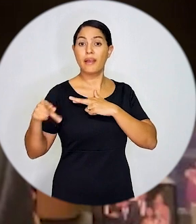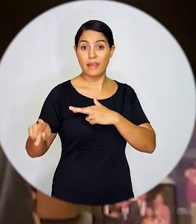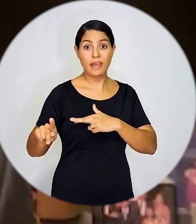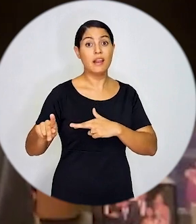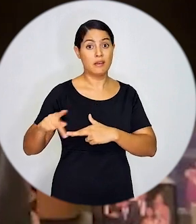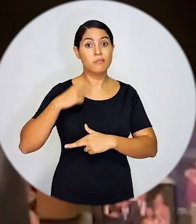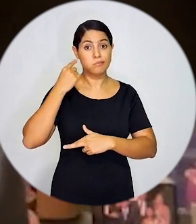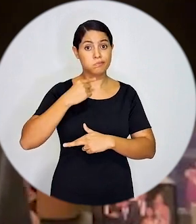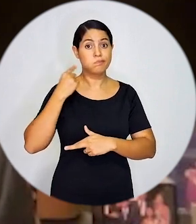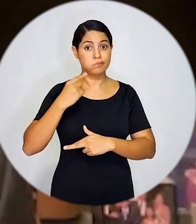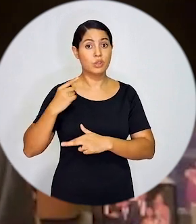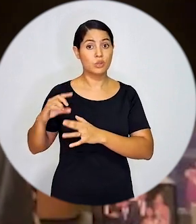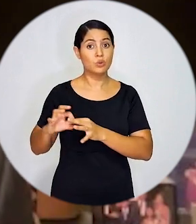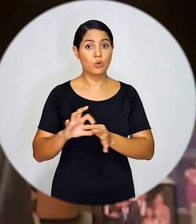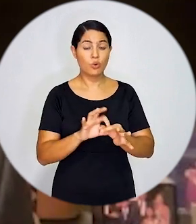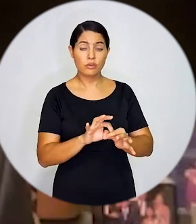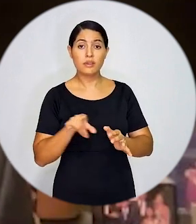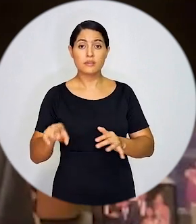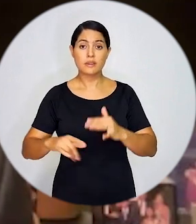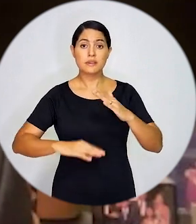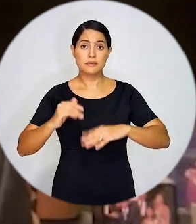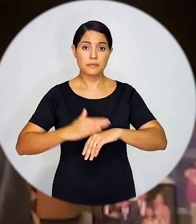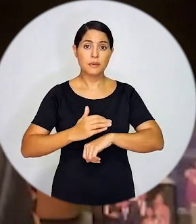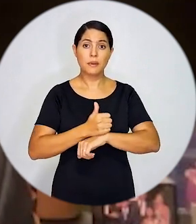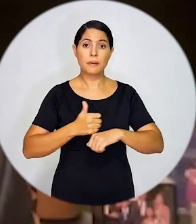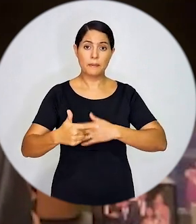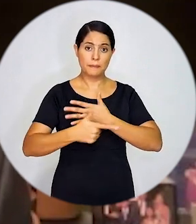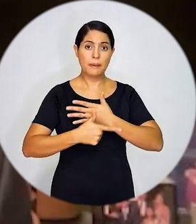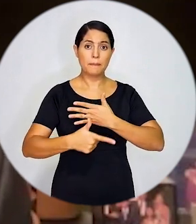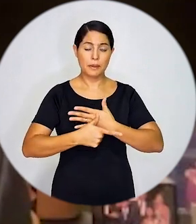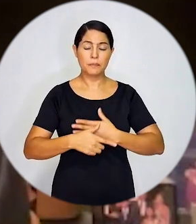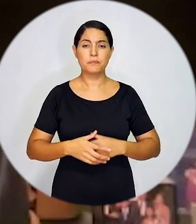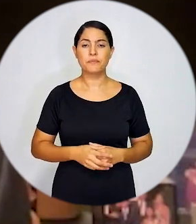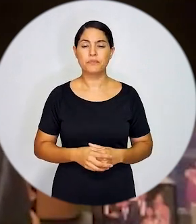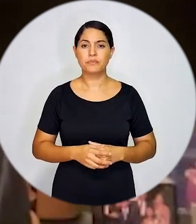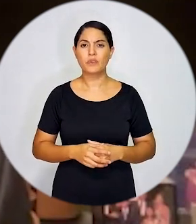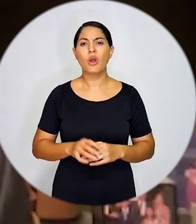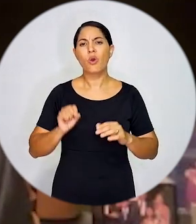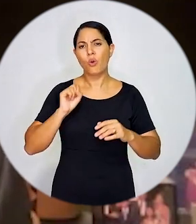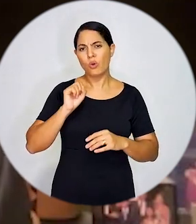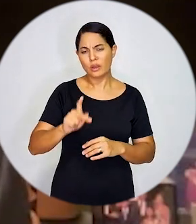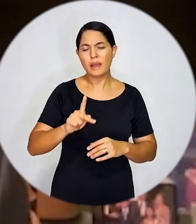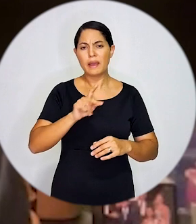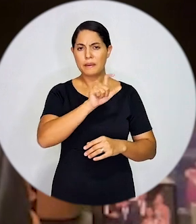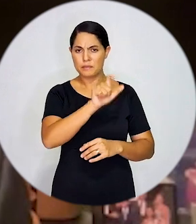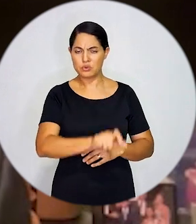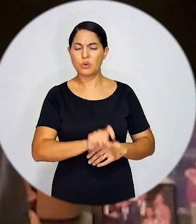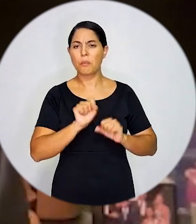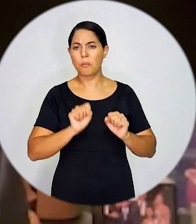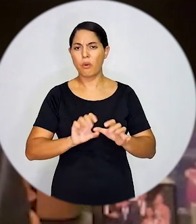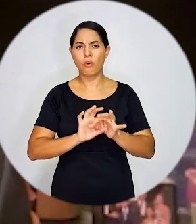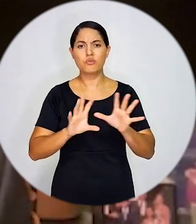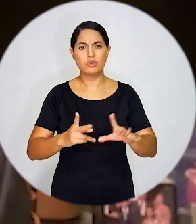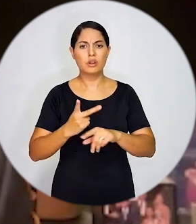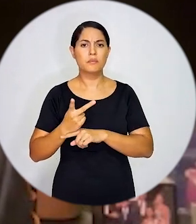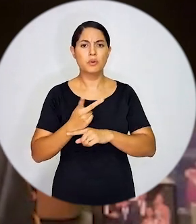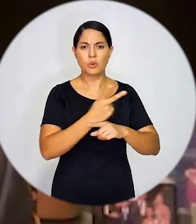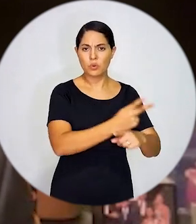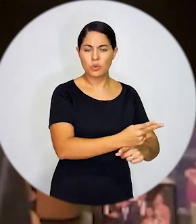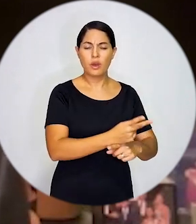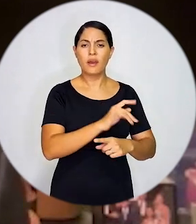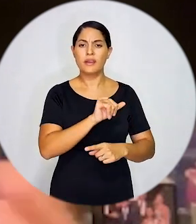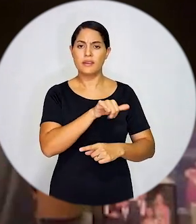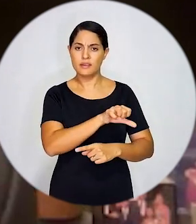advogado. Não há nenhum óbice, não há nenhum impedimento para que uma pessoa procure diretamente o INSS e